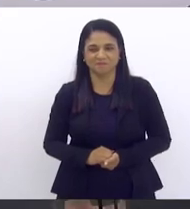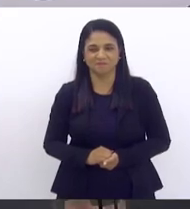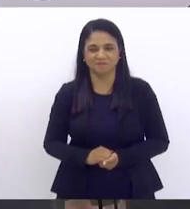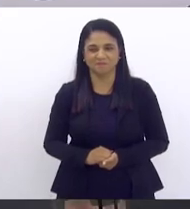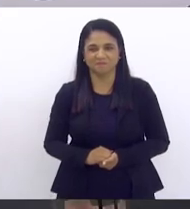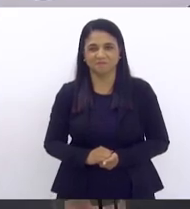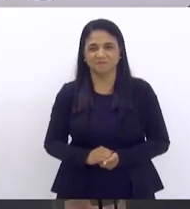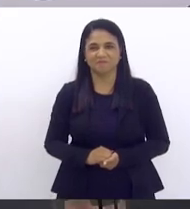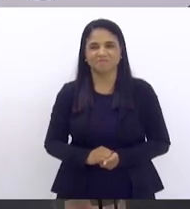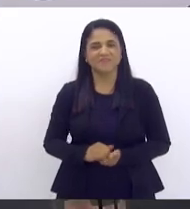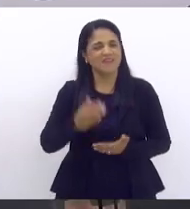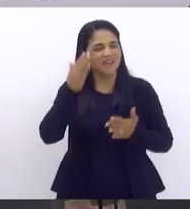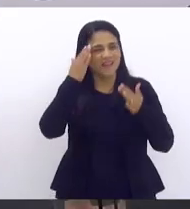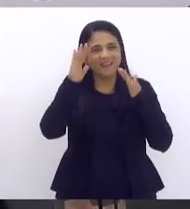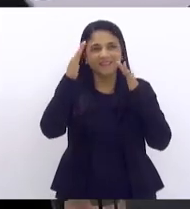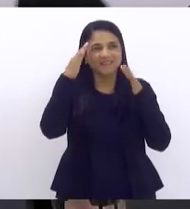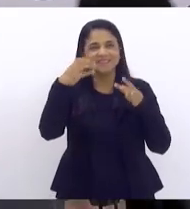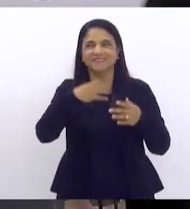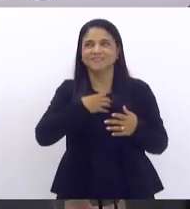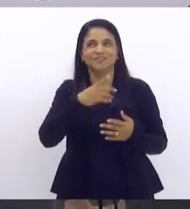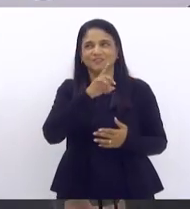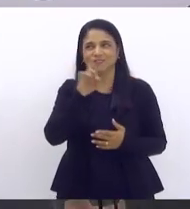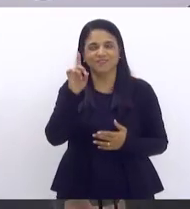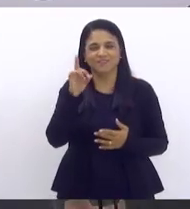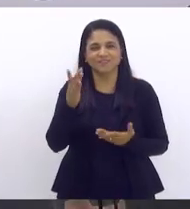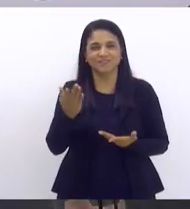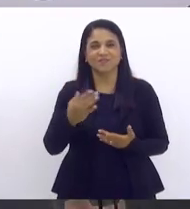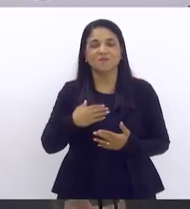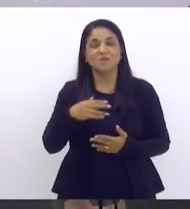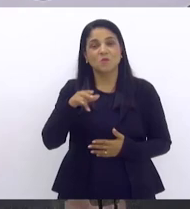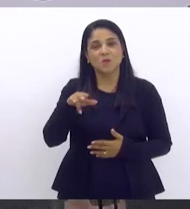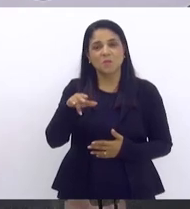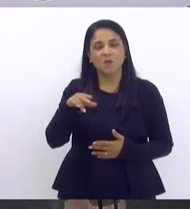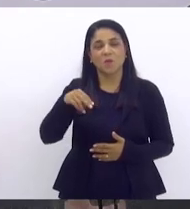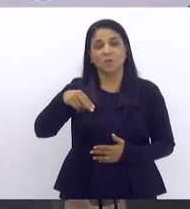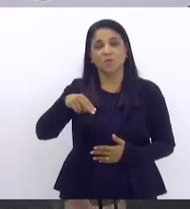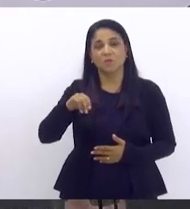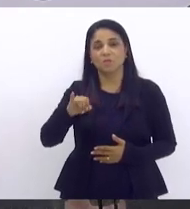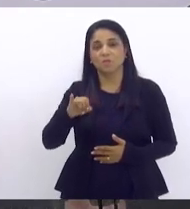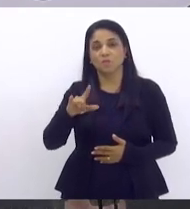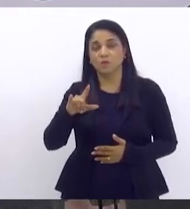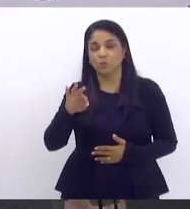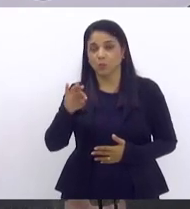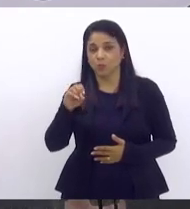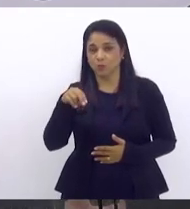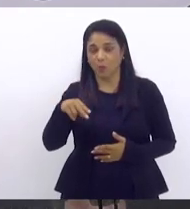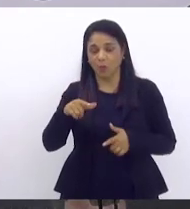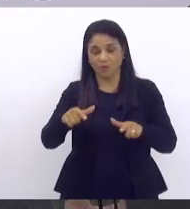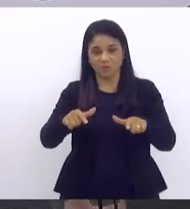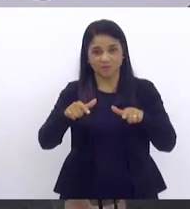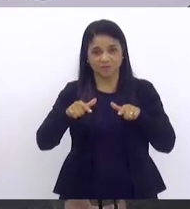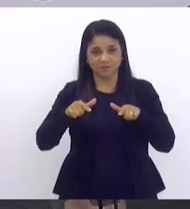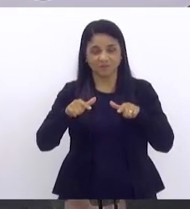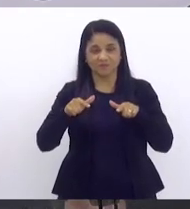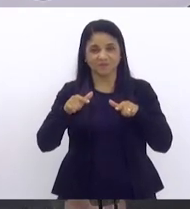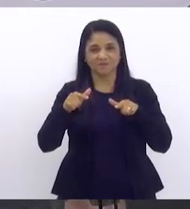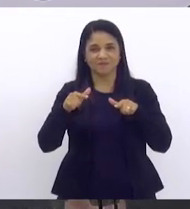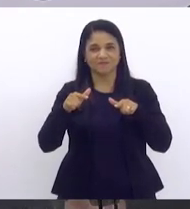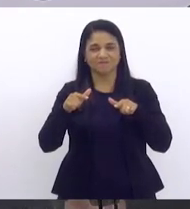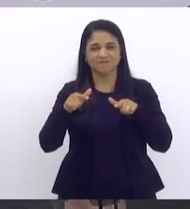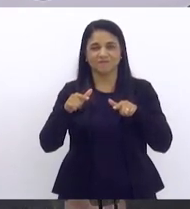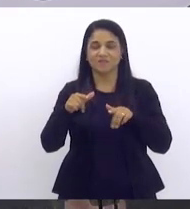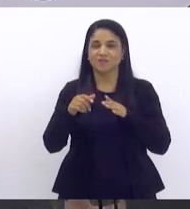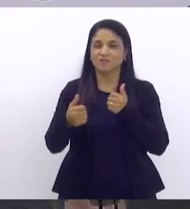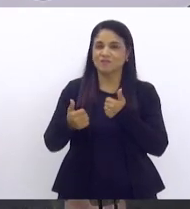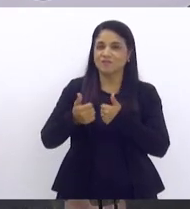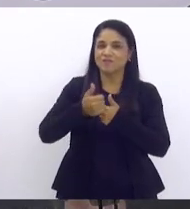Que alegria, meu Deus. Eu queria chamar meu irmão Newton para receber a moção em nome da